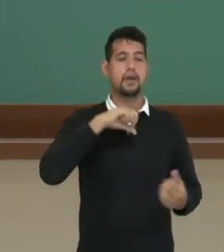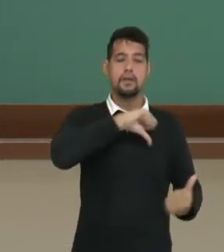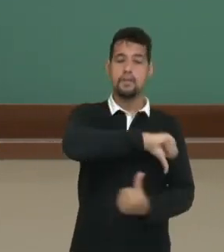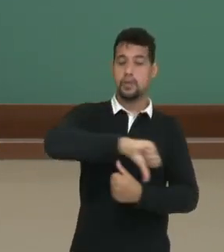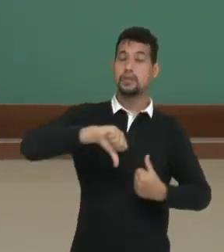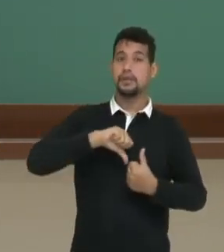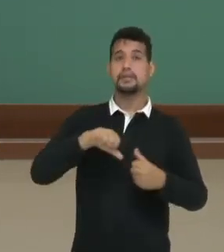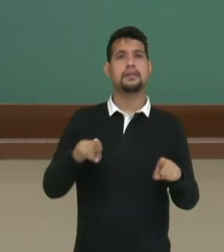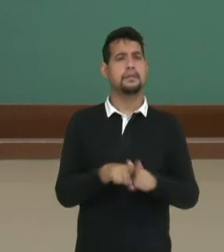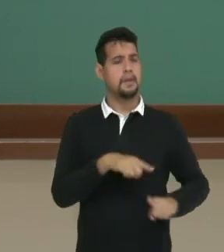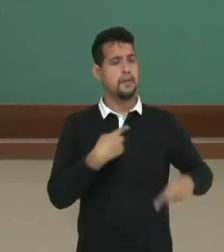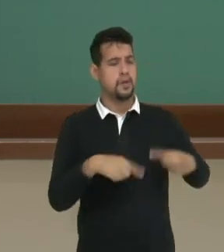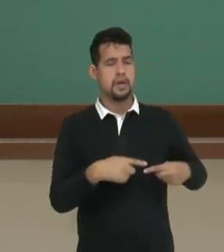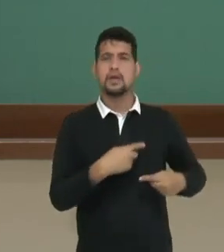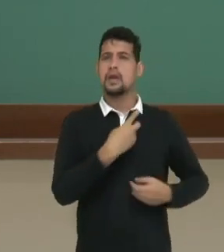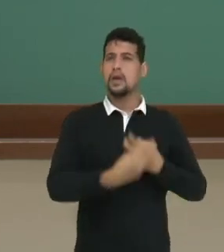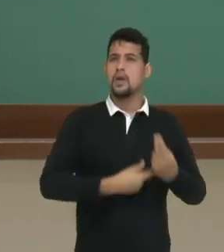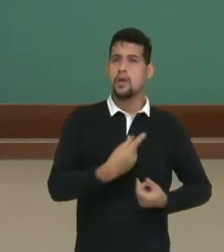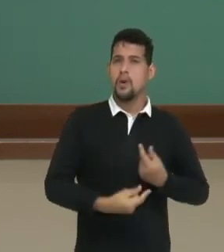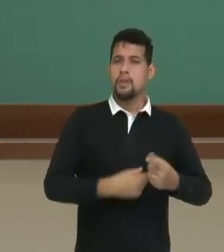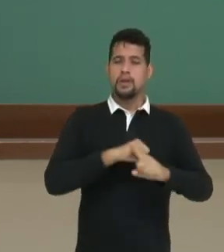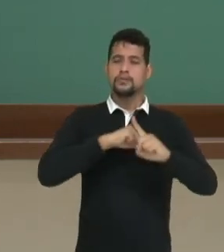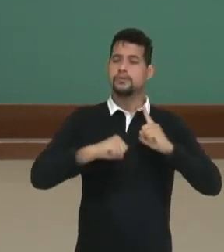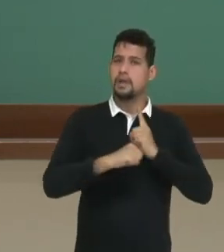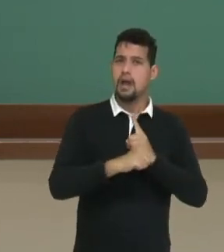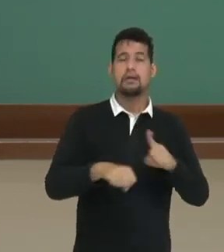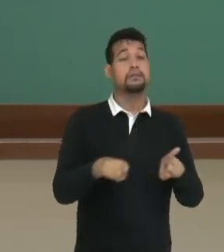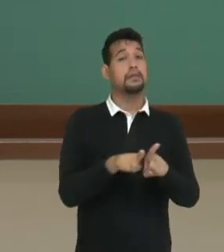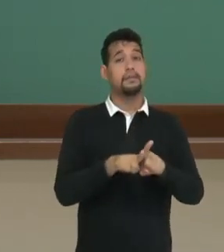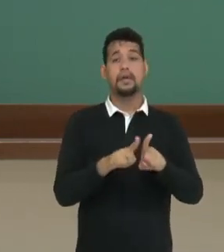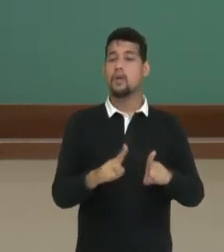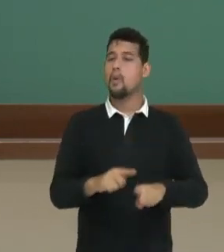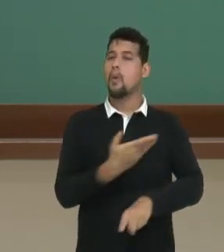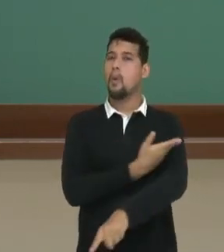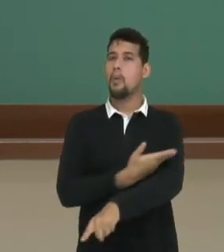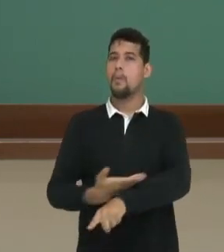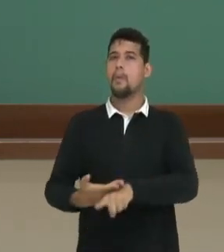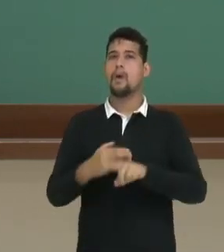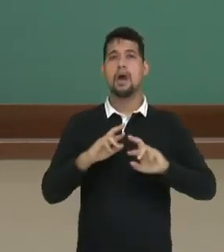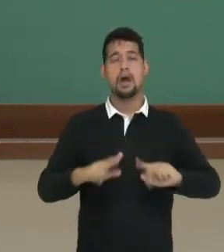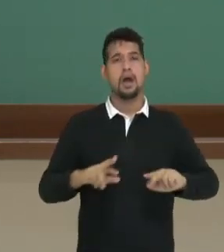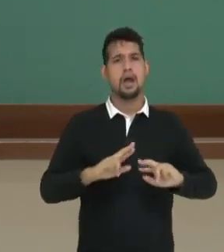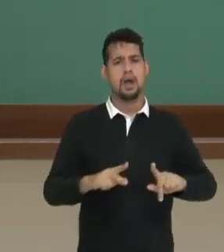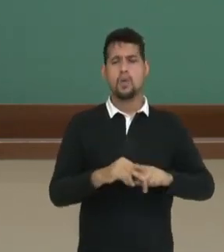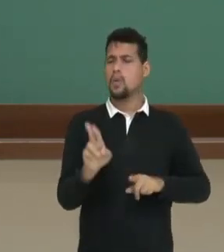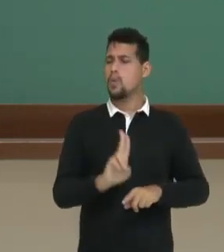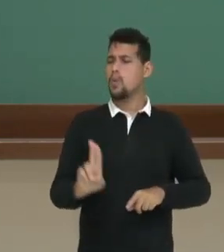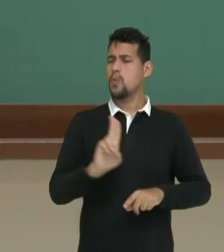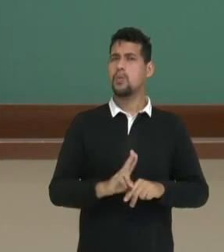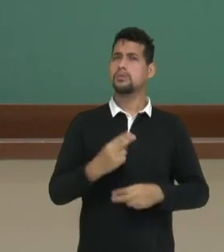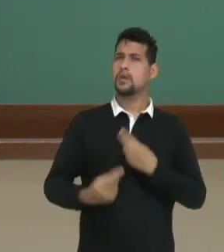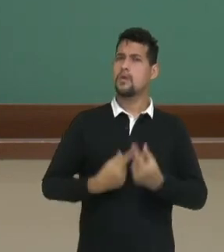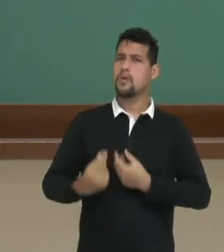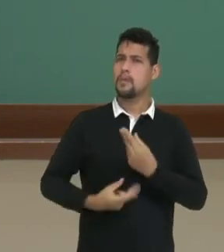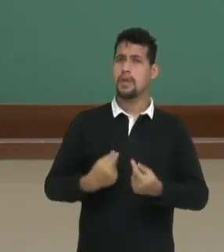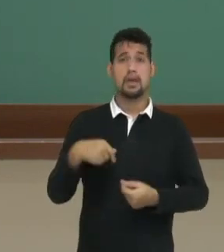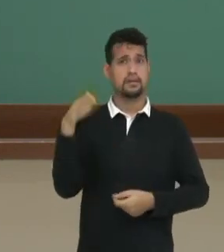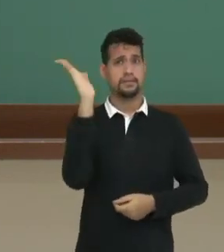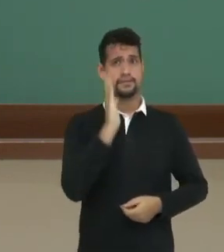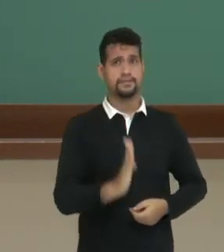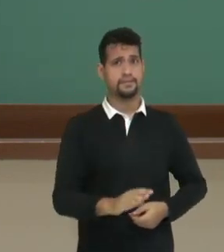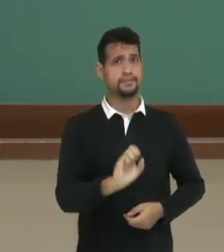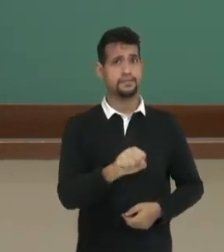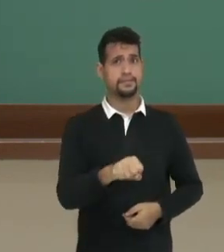alterações políticas, econômicas, sociais, comportamentais, consumo, economia aqui no Brasil,